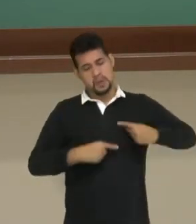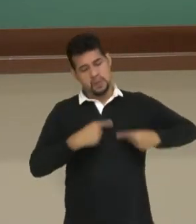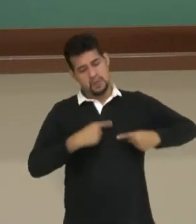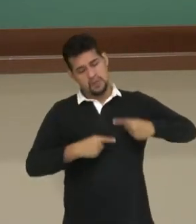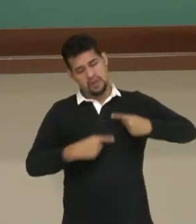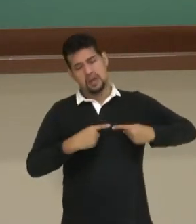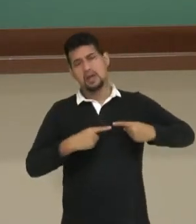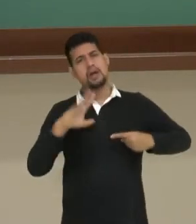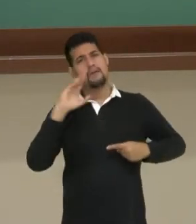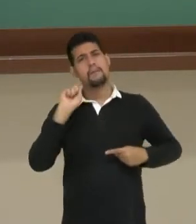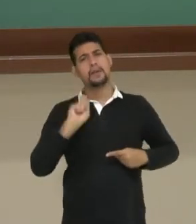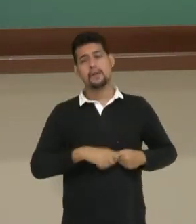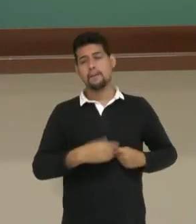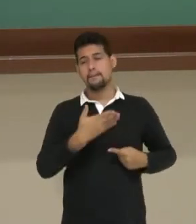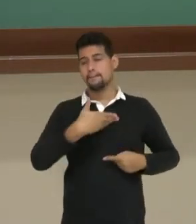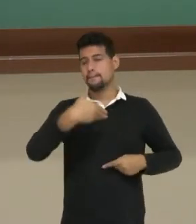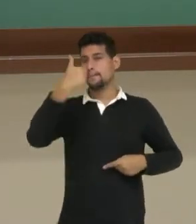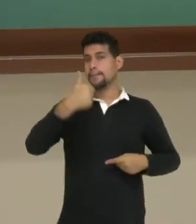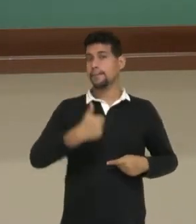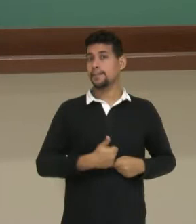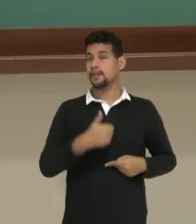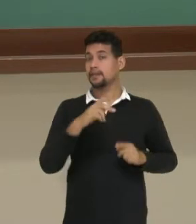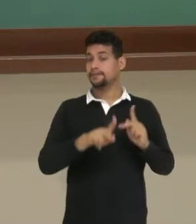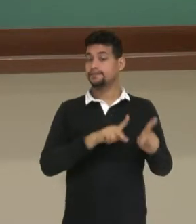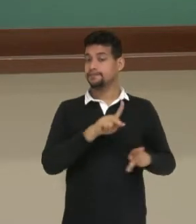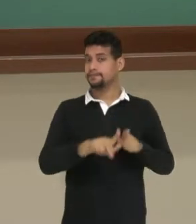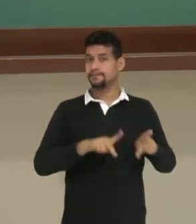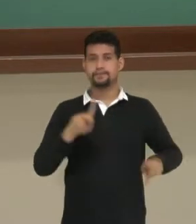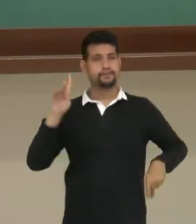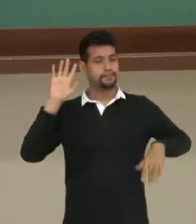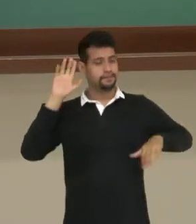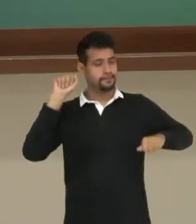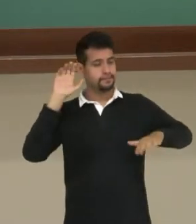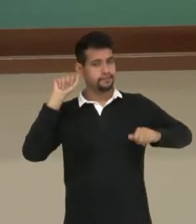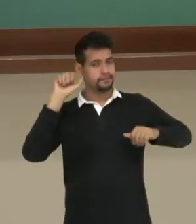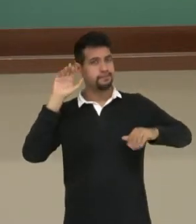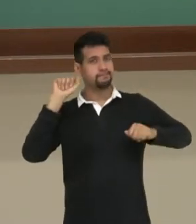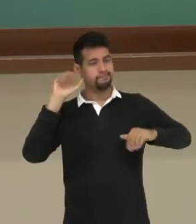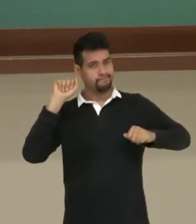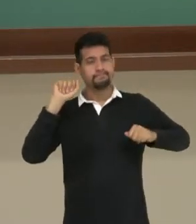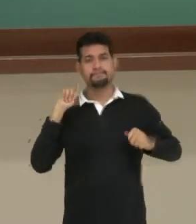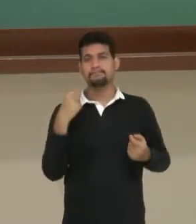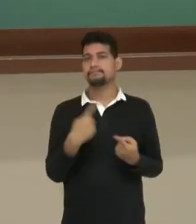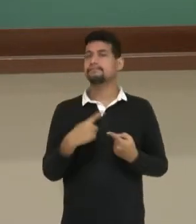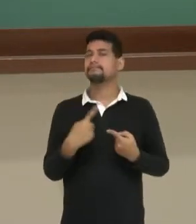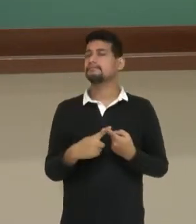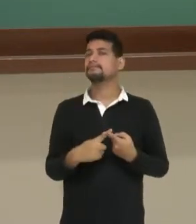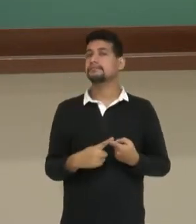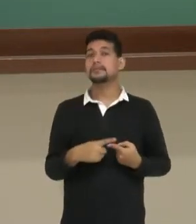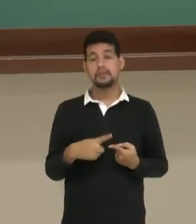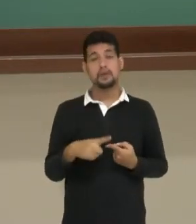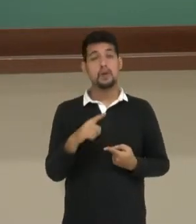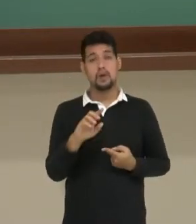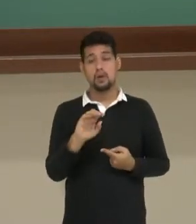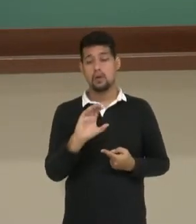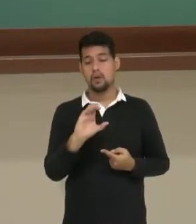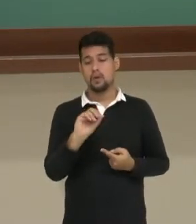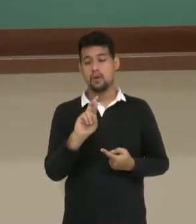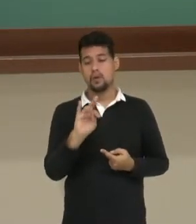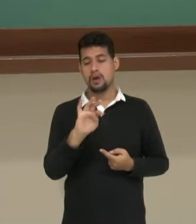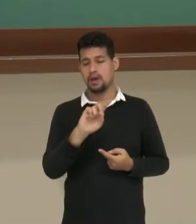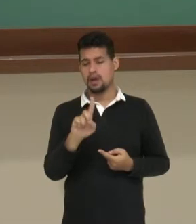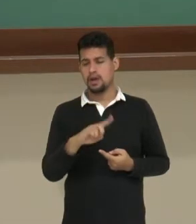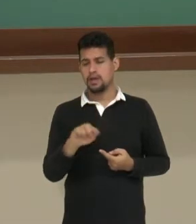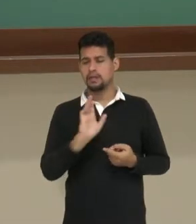disputa acabou beneficiando os espanhóis, tá? Lembrando que o Hernán Cortés tinha conquistado